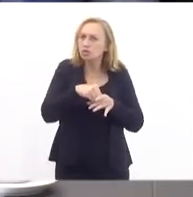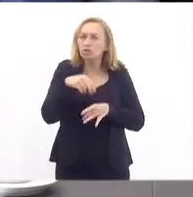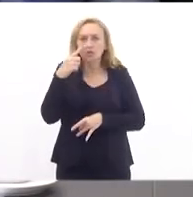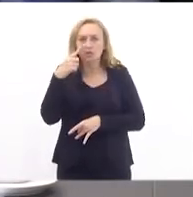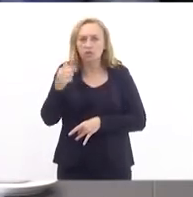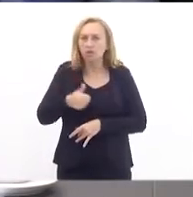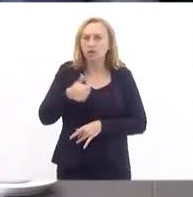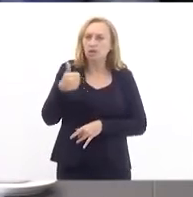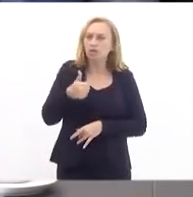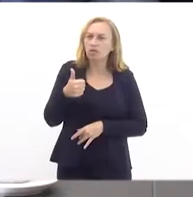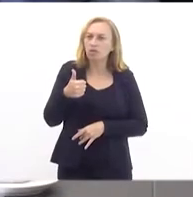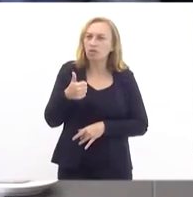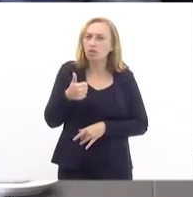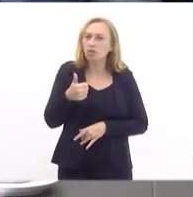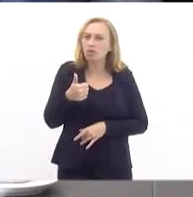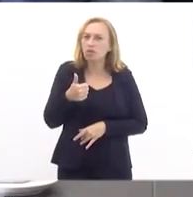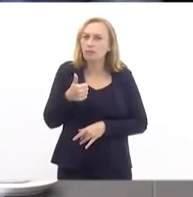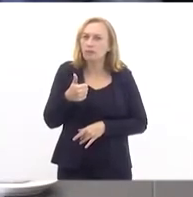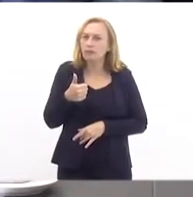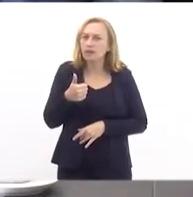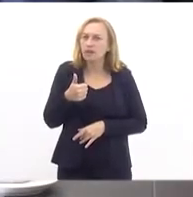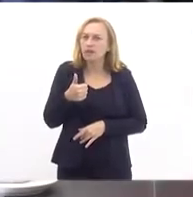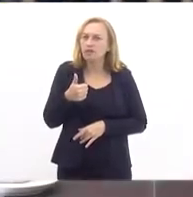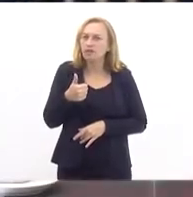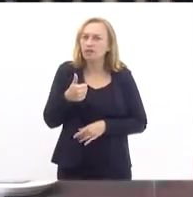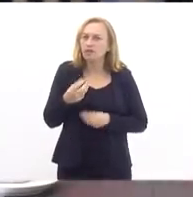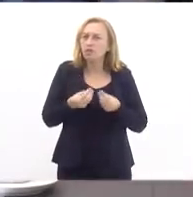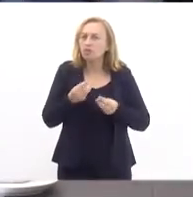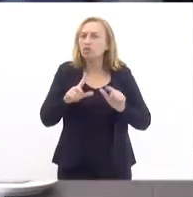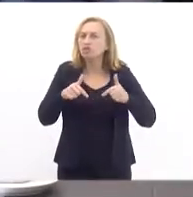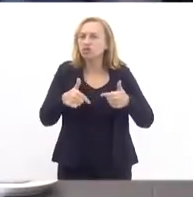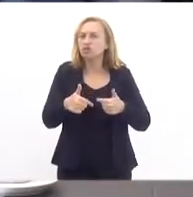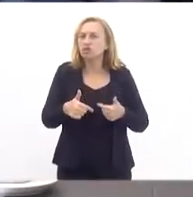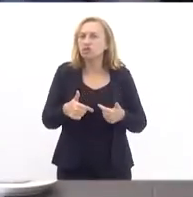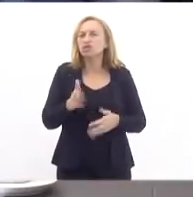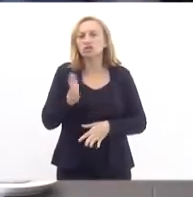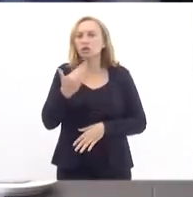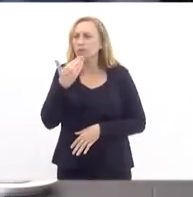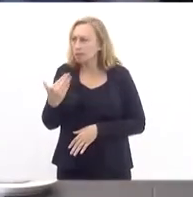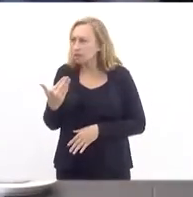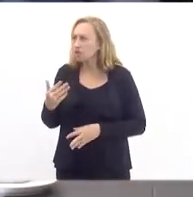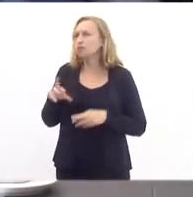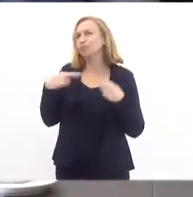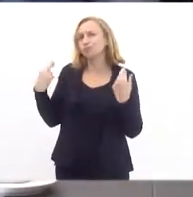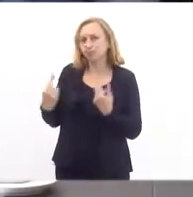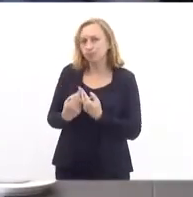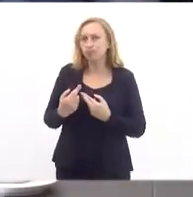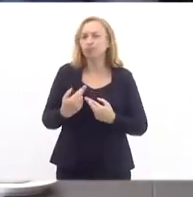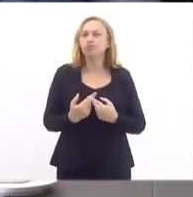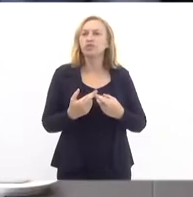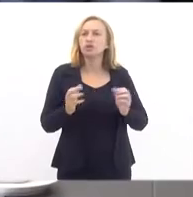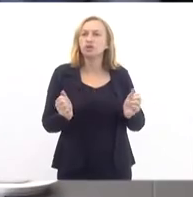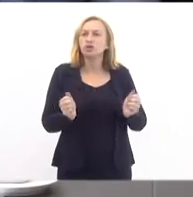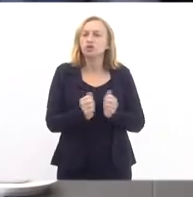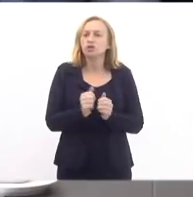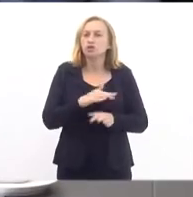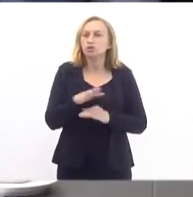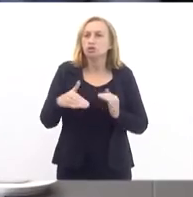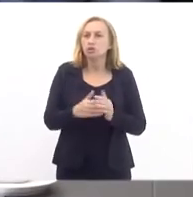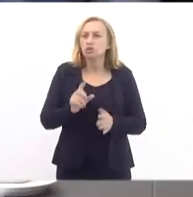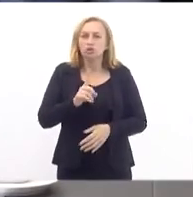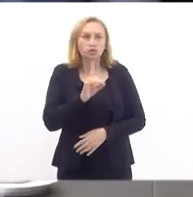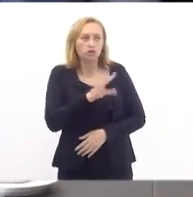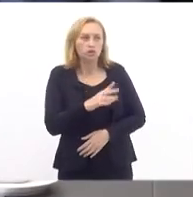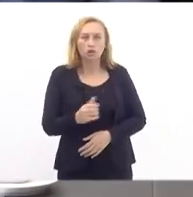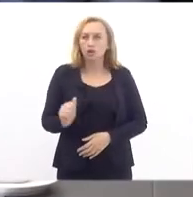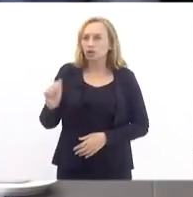passar essa situação? A gente já fez um pedido de reunião, assim, com a participação de todos, não somente de um